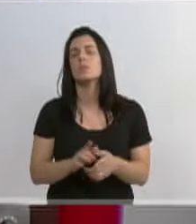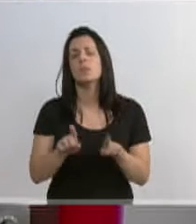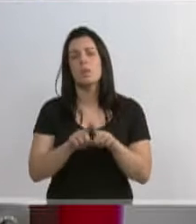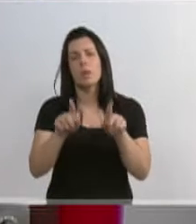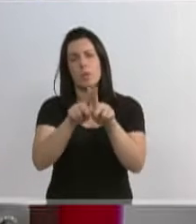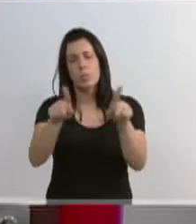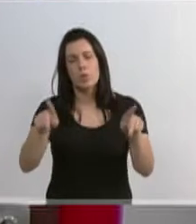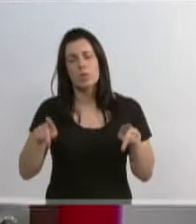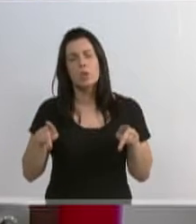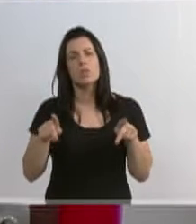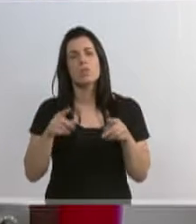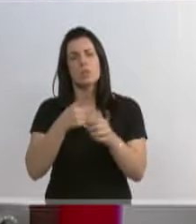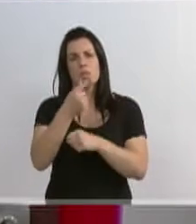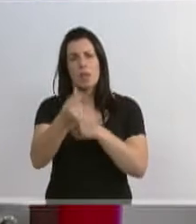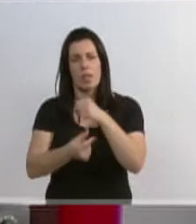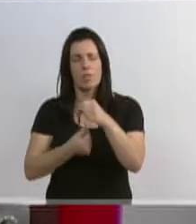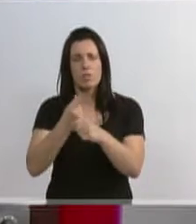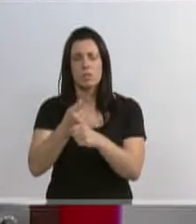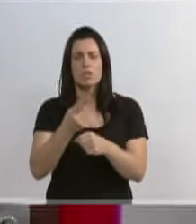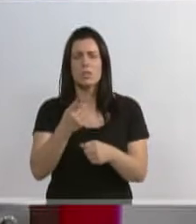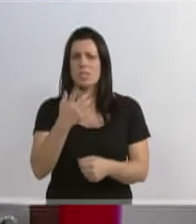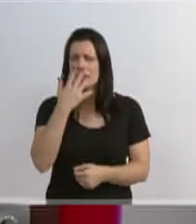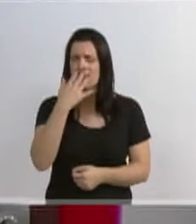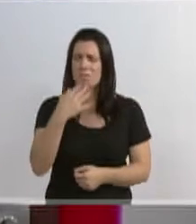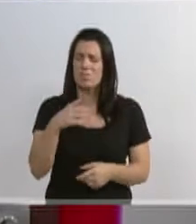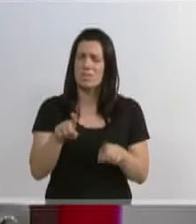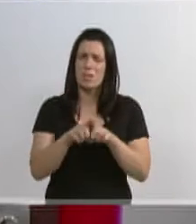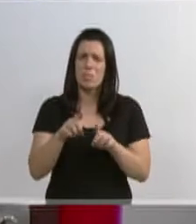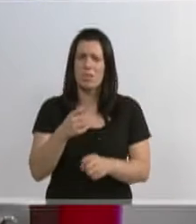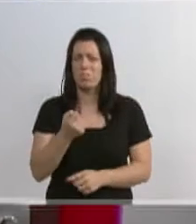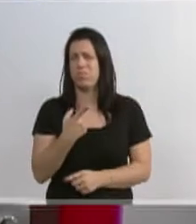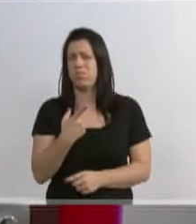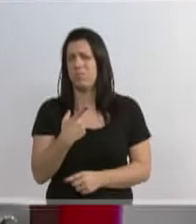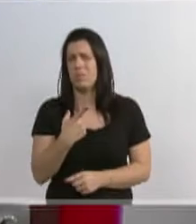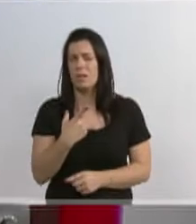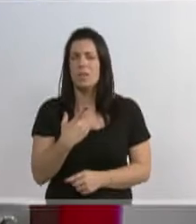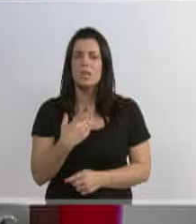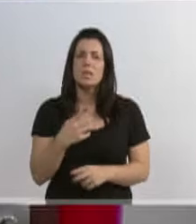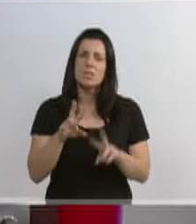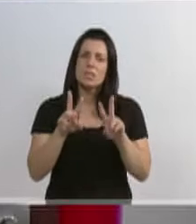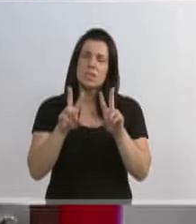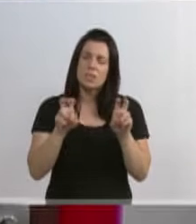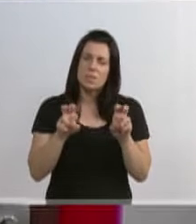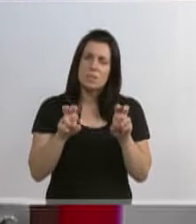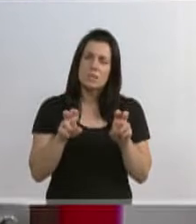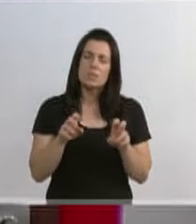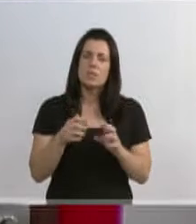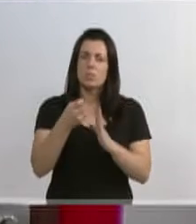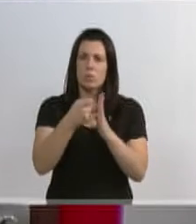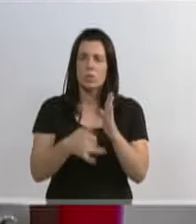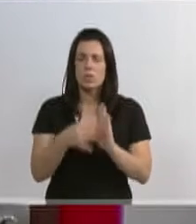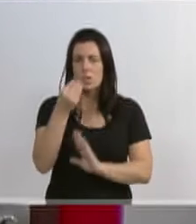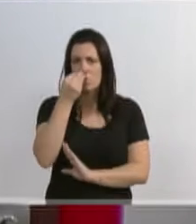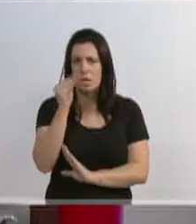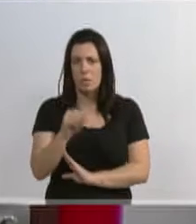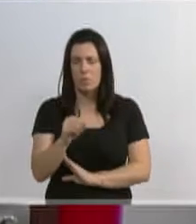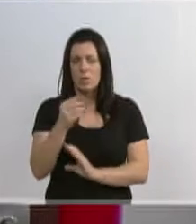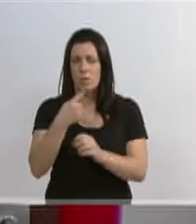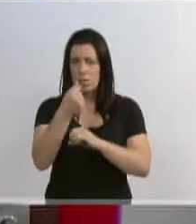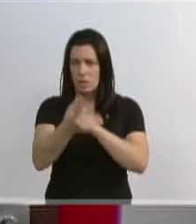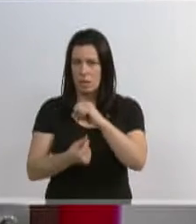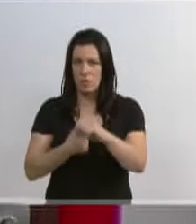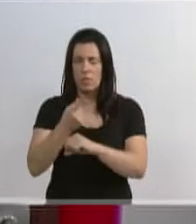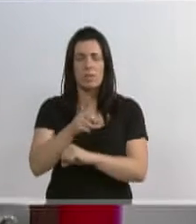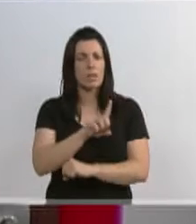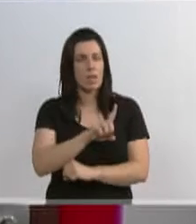procuradores da Lava Jato estão todos contrariados com a decisão neste caso. E aqui não é moção de repúdio à Operação Lava Jato, porque